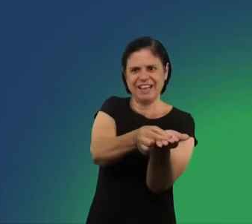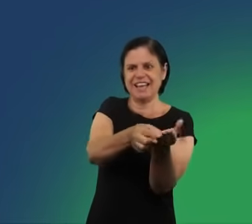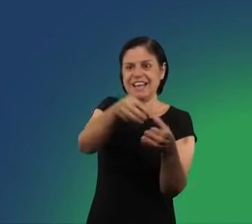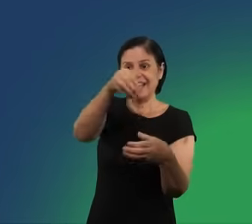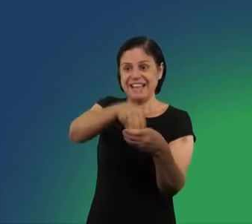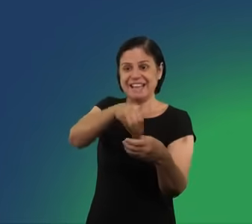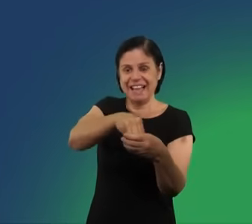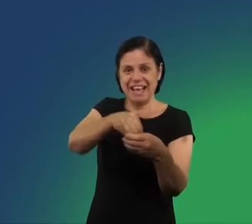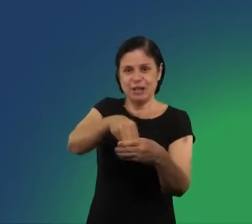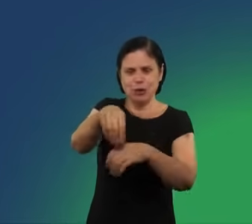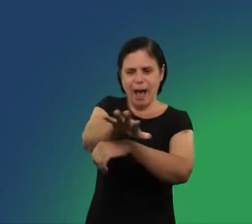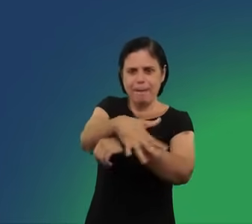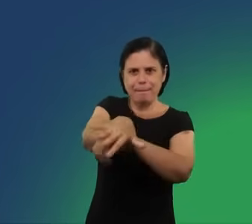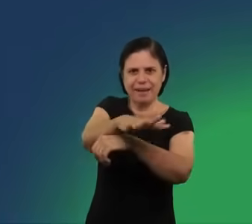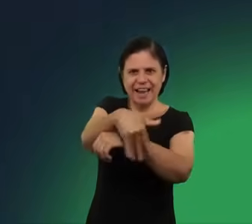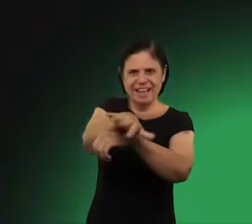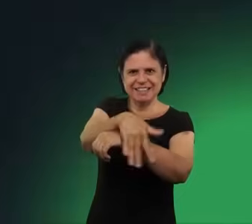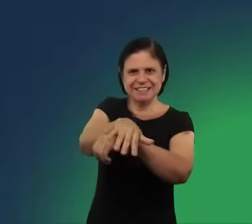vidro transparente.